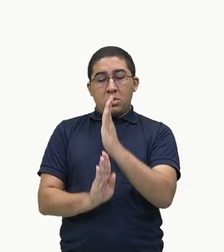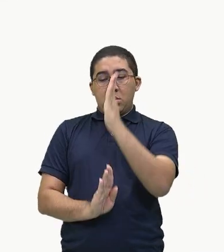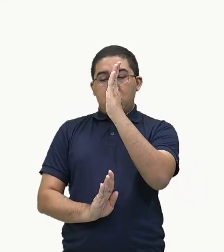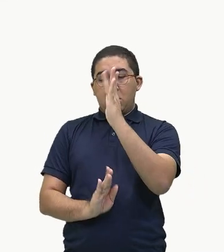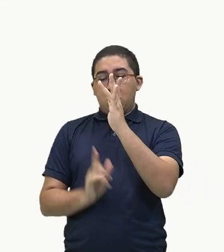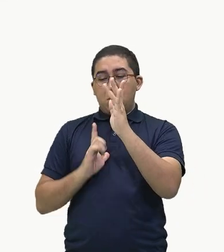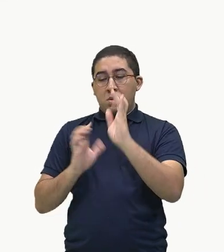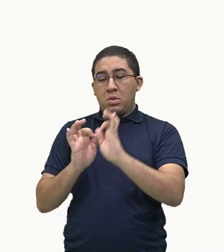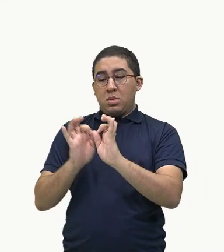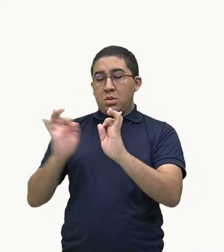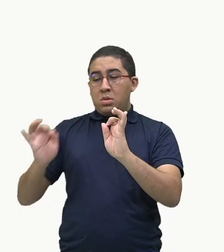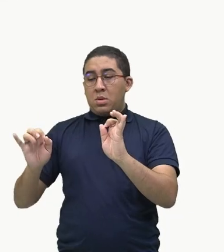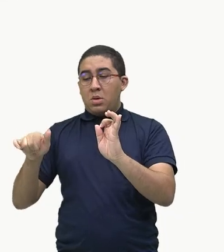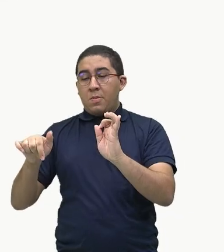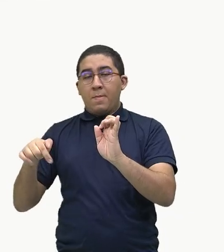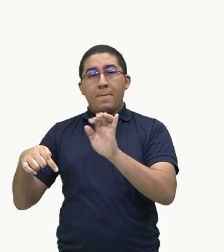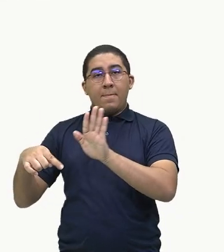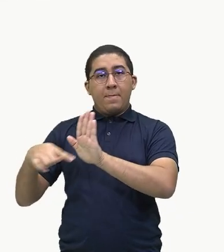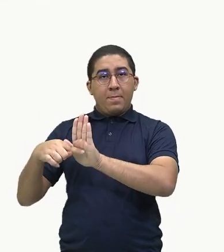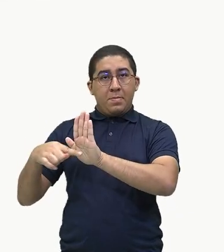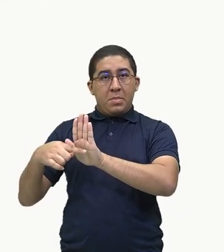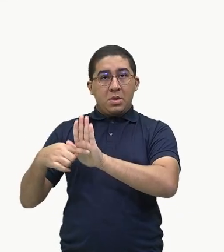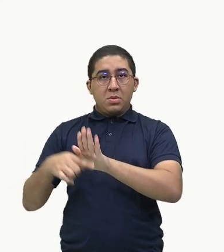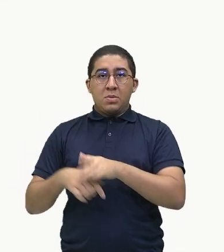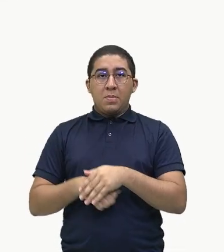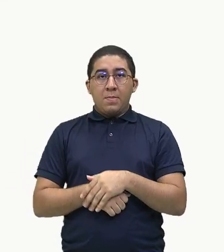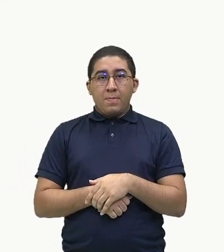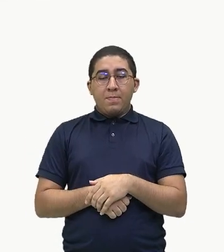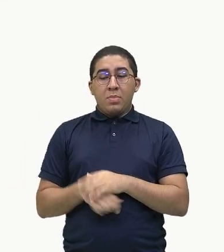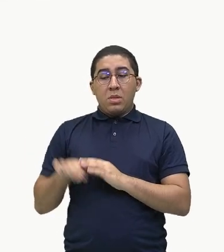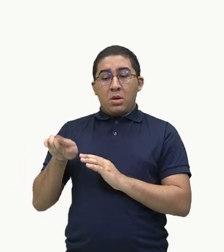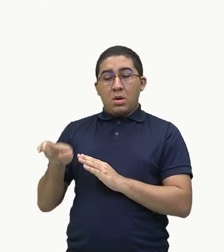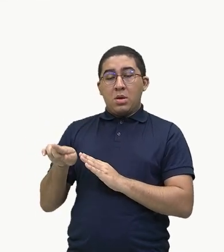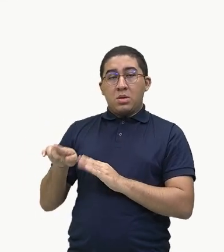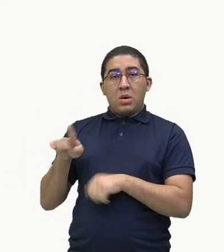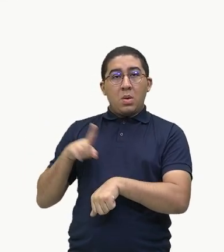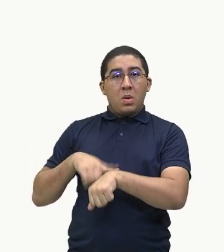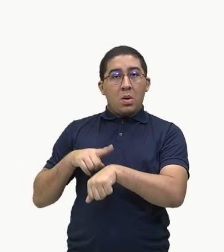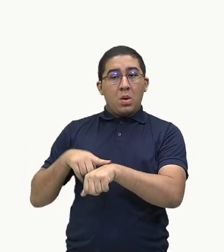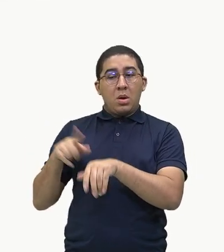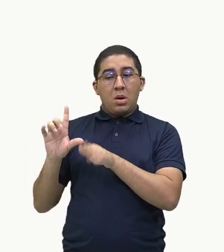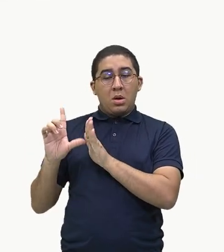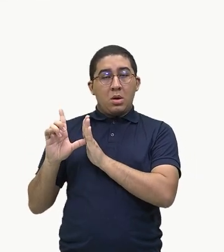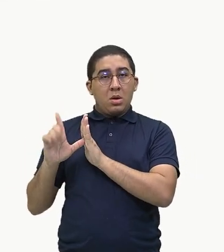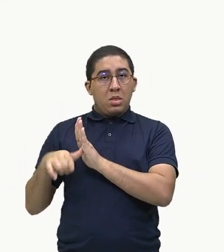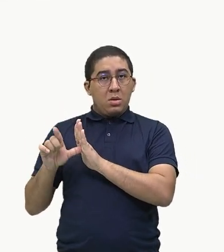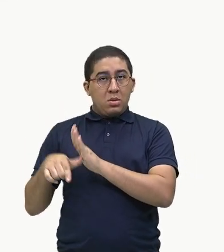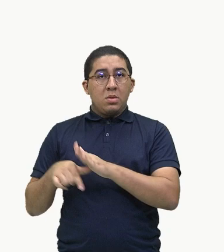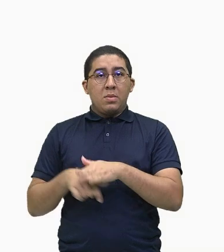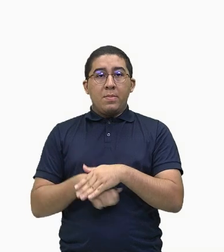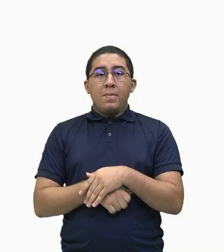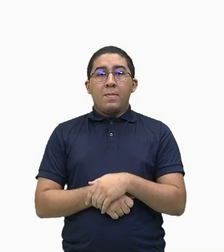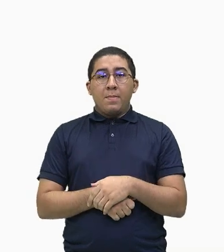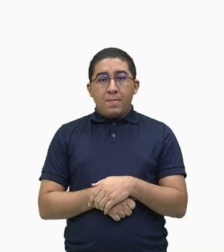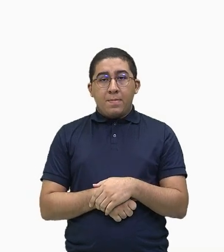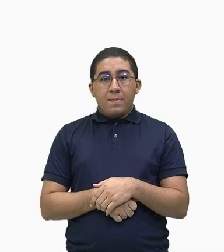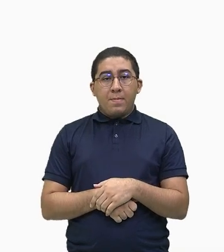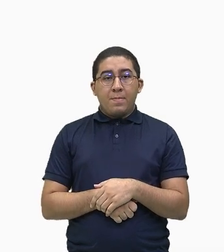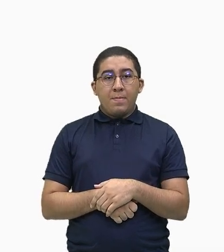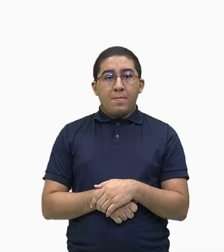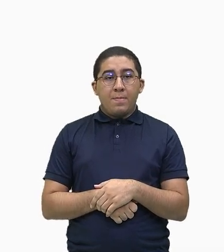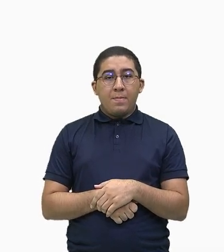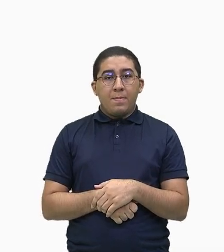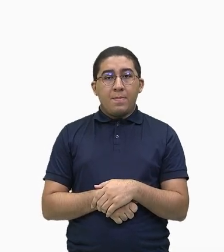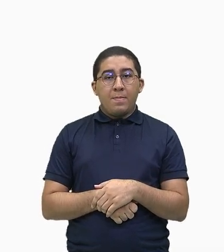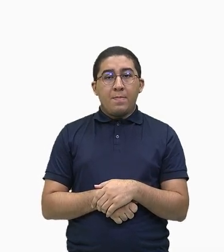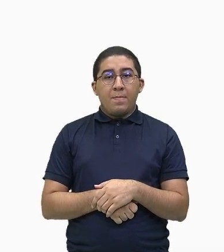de Greenwich estão com as horas atrasadas. E aí a gente verifica no próximo mapa que